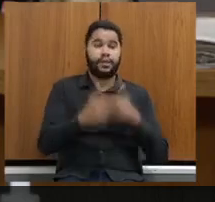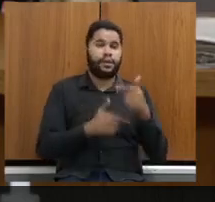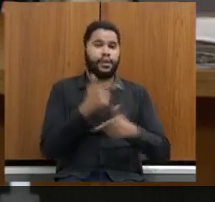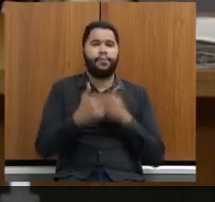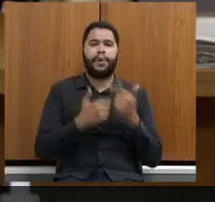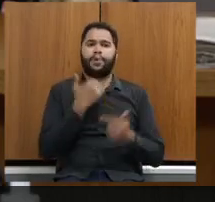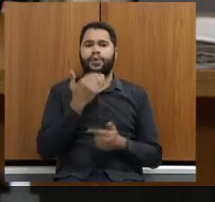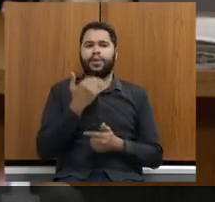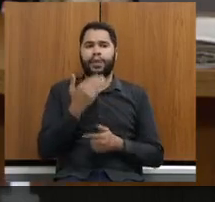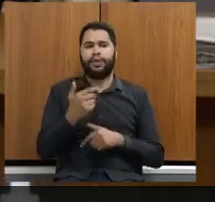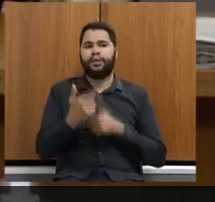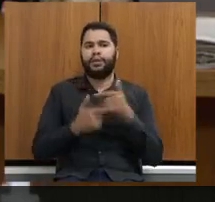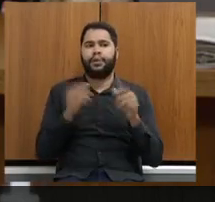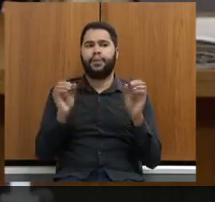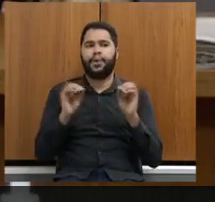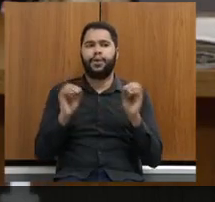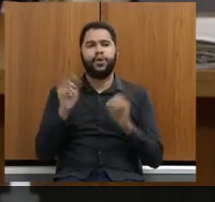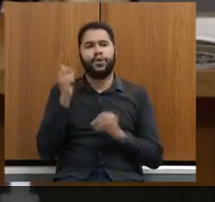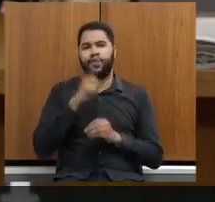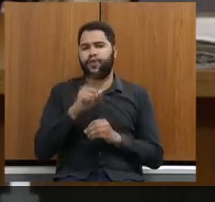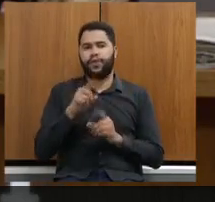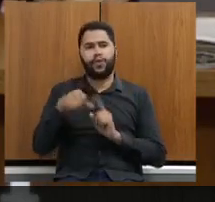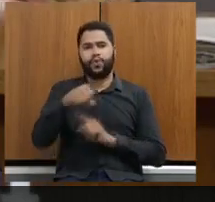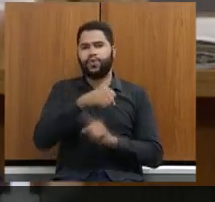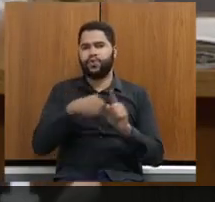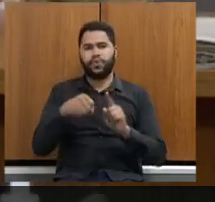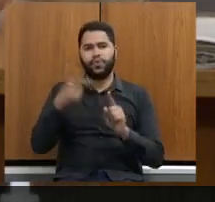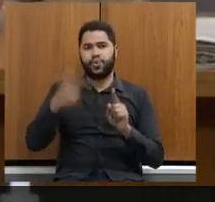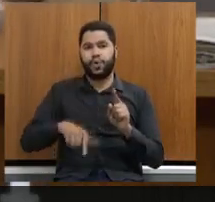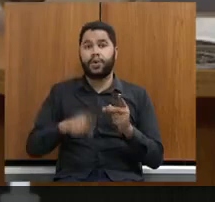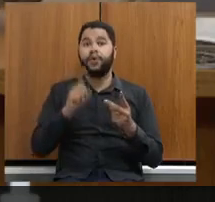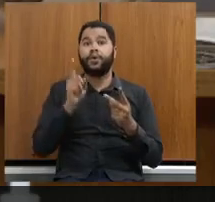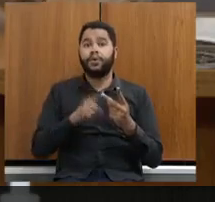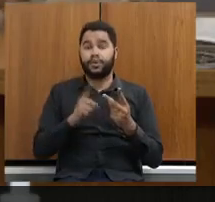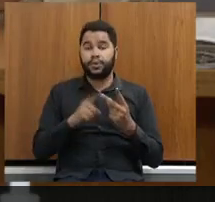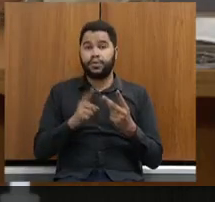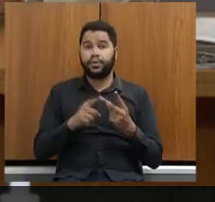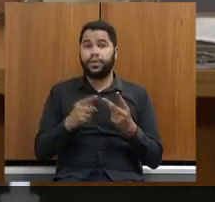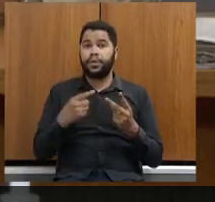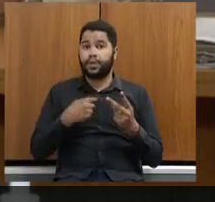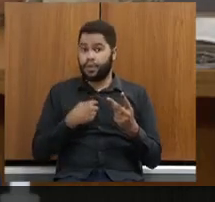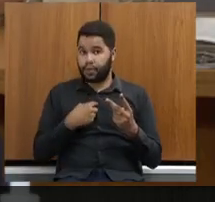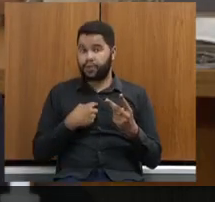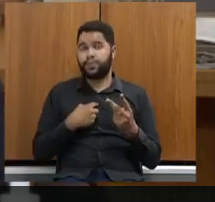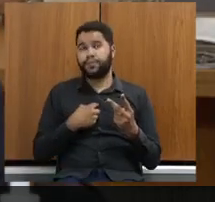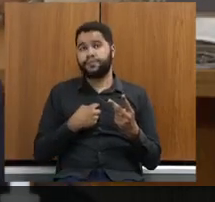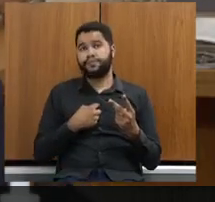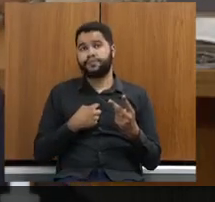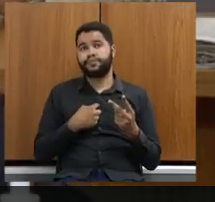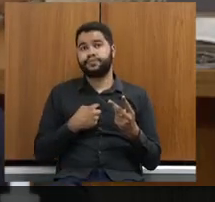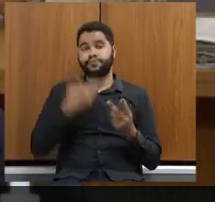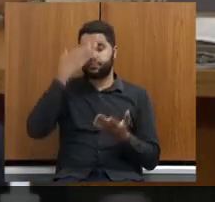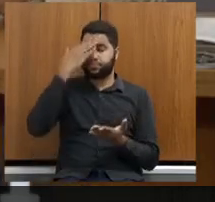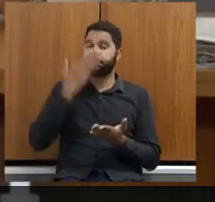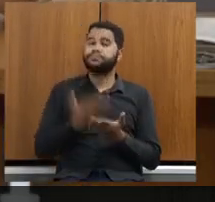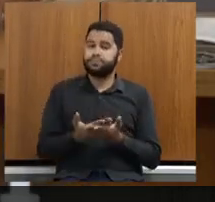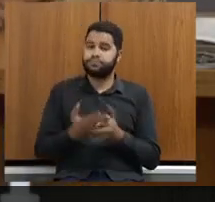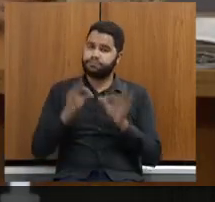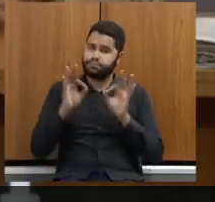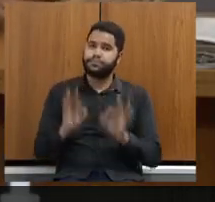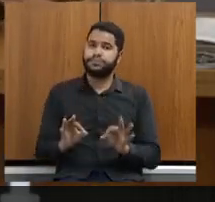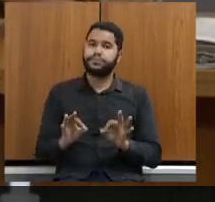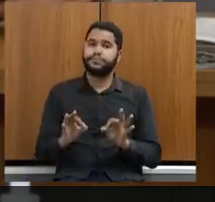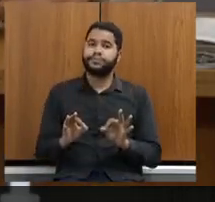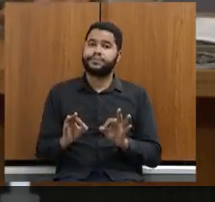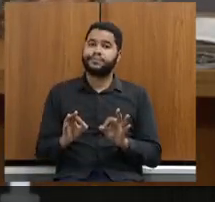adianta que o preso sem trabalho você não vai conseguir o camarada segundo eu eu eu eu eu eu acredito nisso